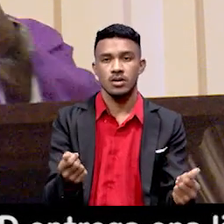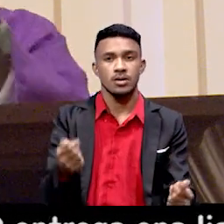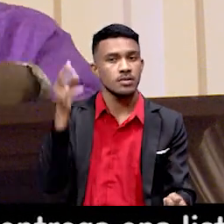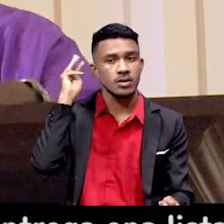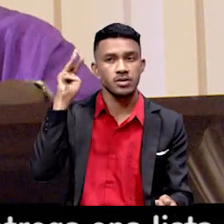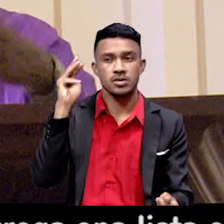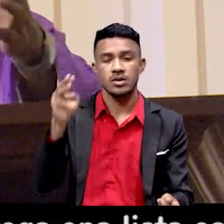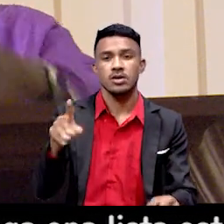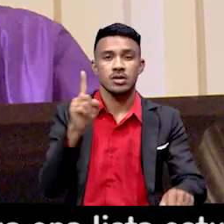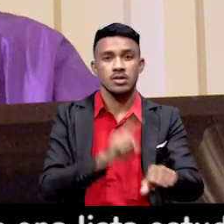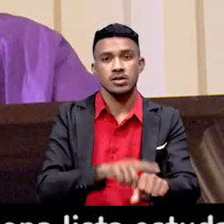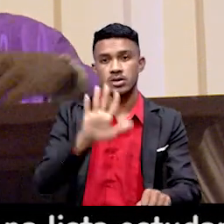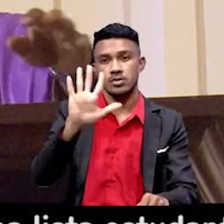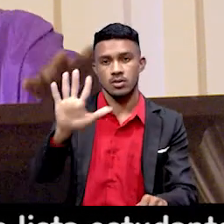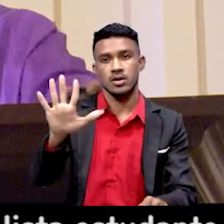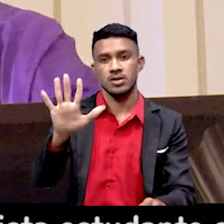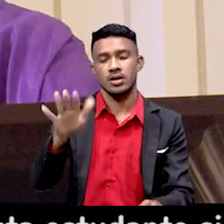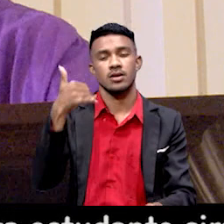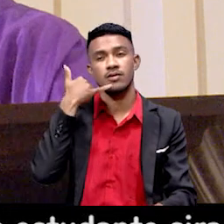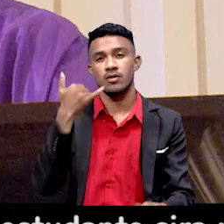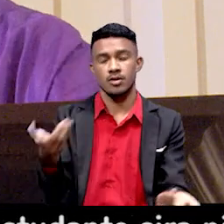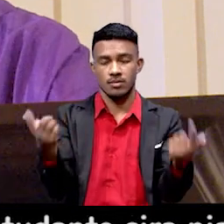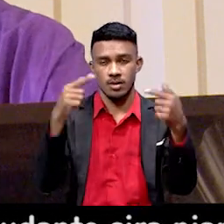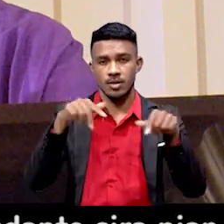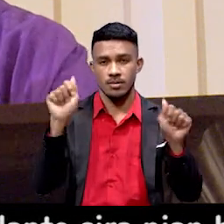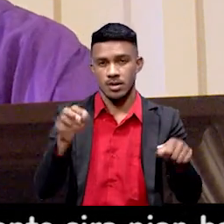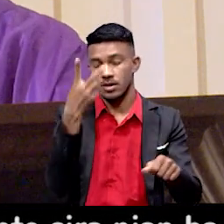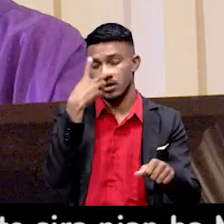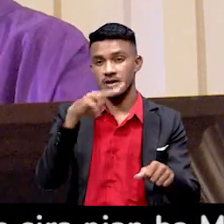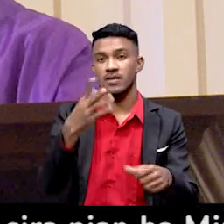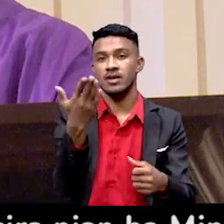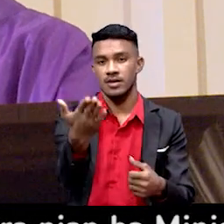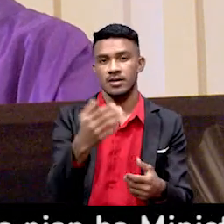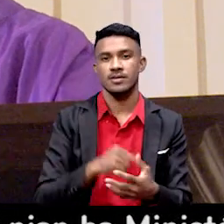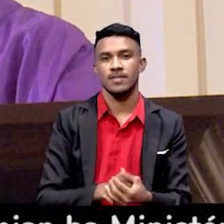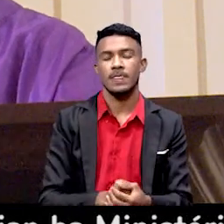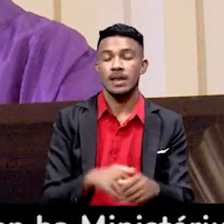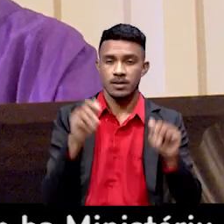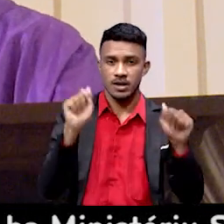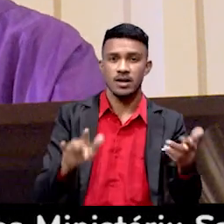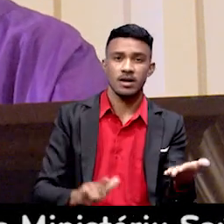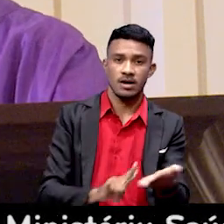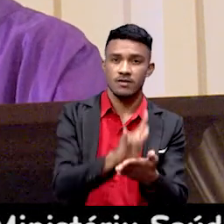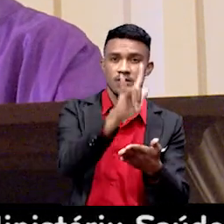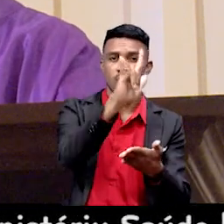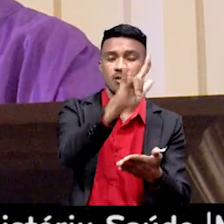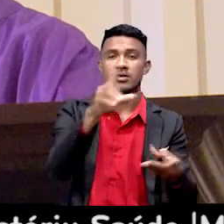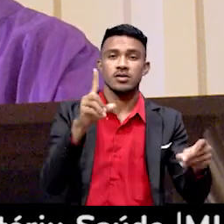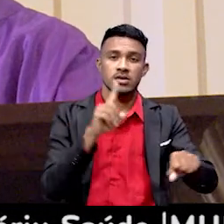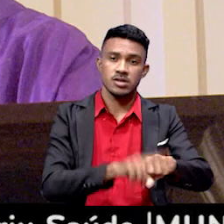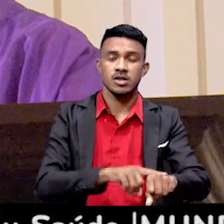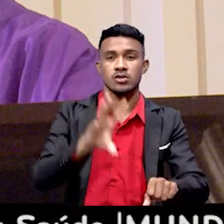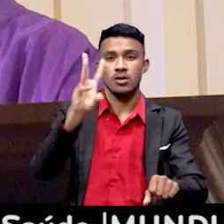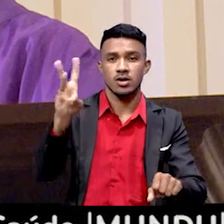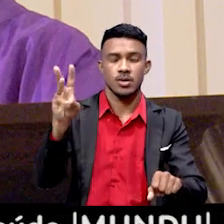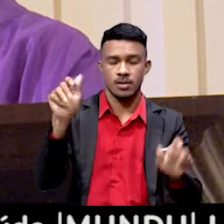presidente, 5 horas, e sai o telefone mais para ver. Harei a falinha, porque havia 6 horas, tu um cara, ele evacua a